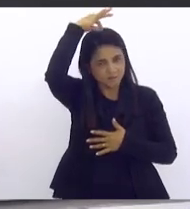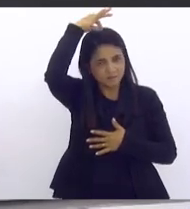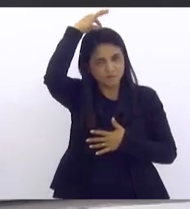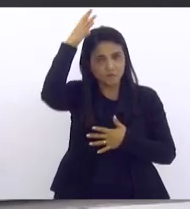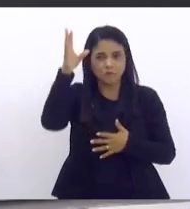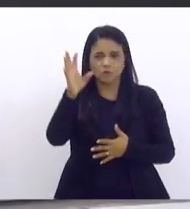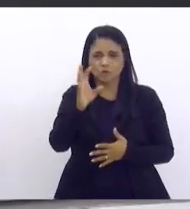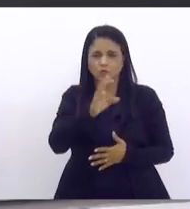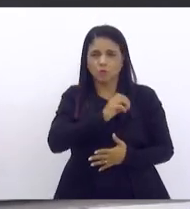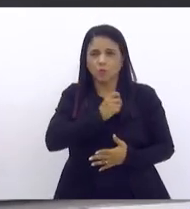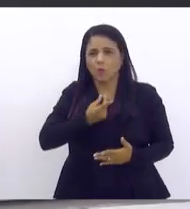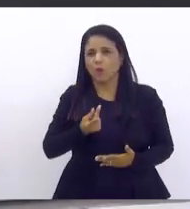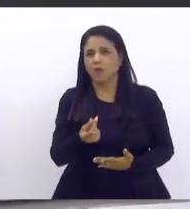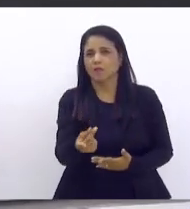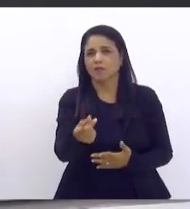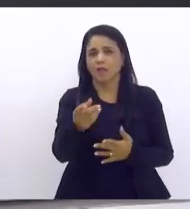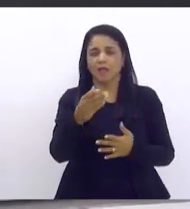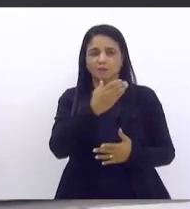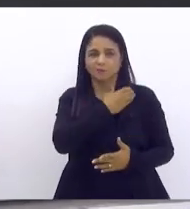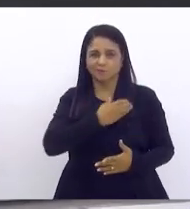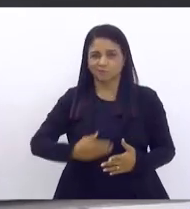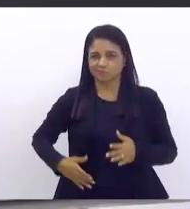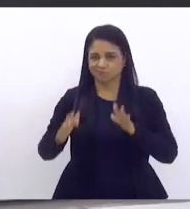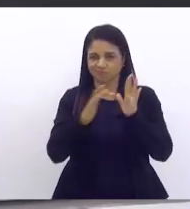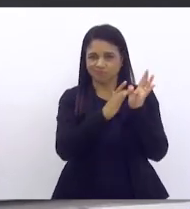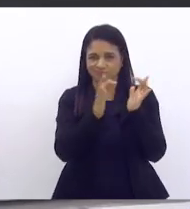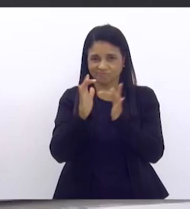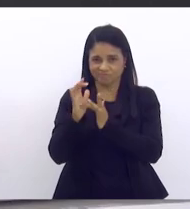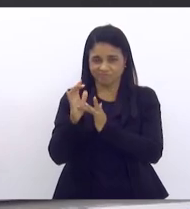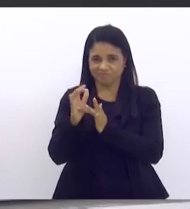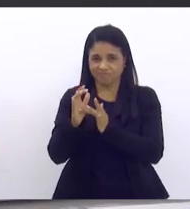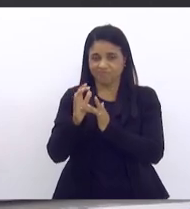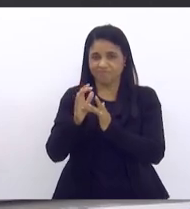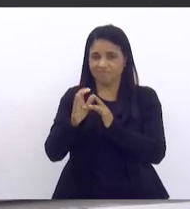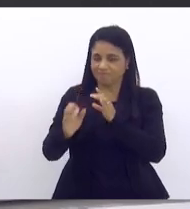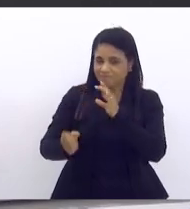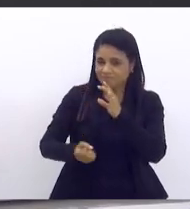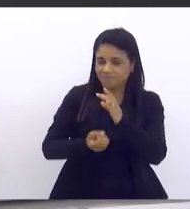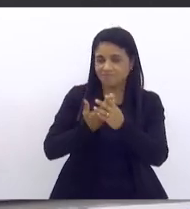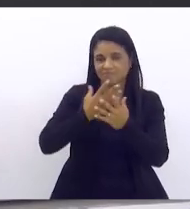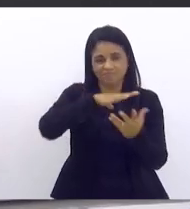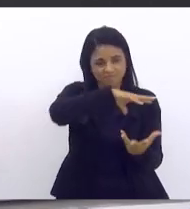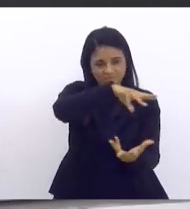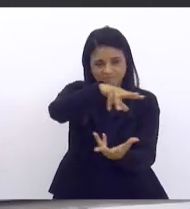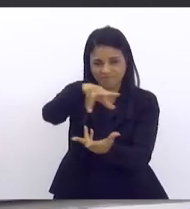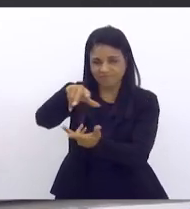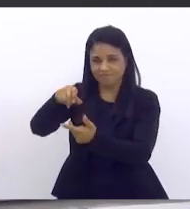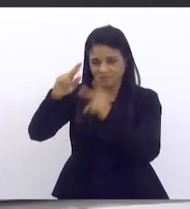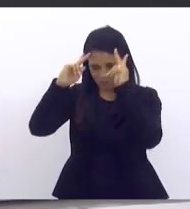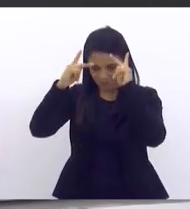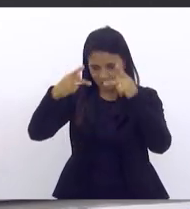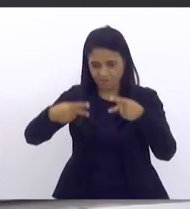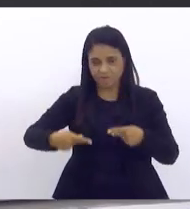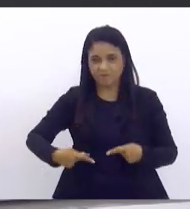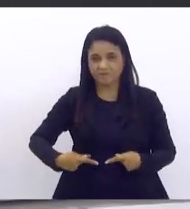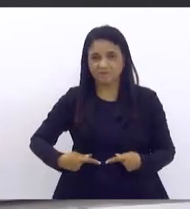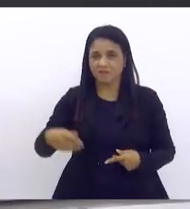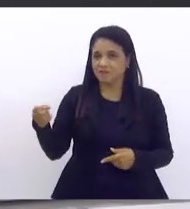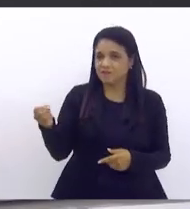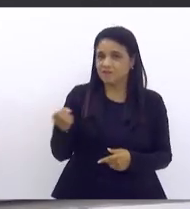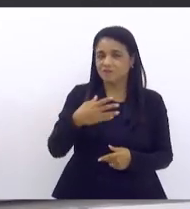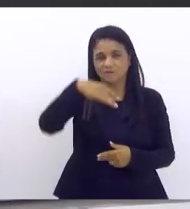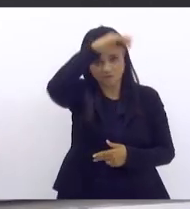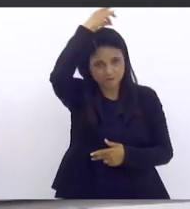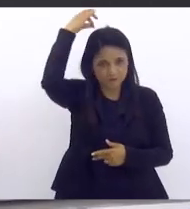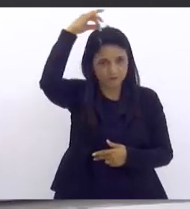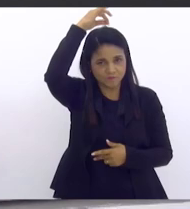Cristo pela humanidade, pela criação, por uma nova humanidade. Esse Espírito Santo